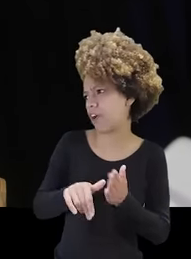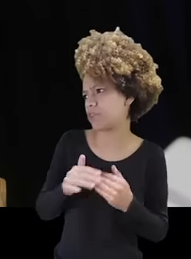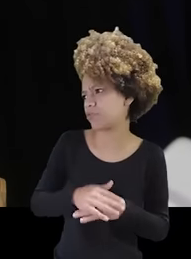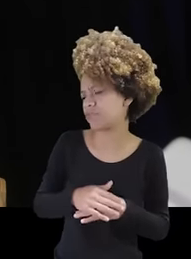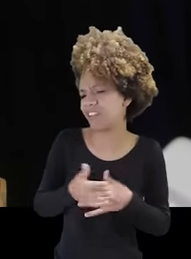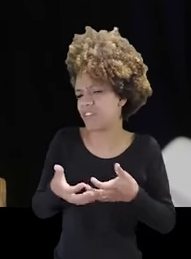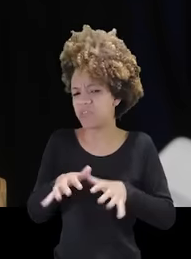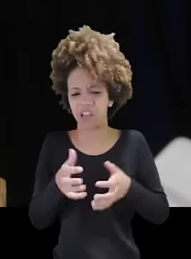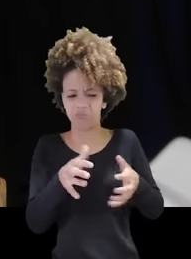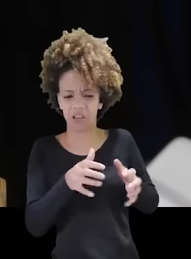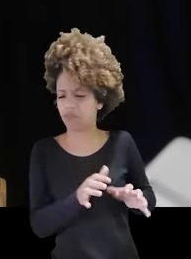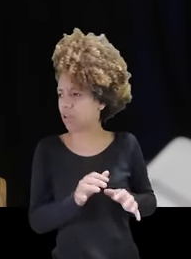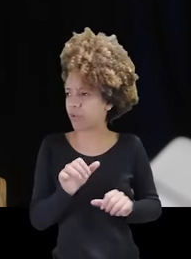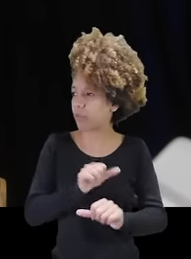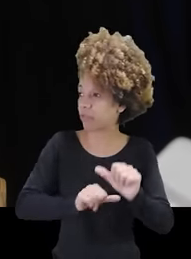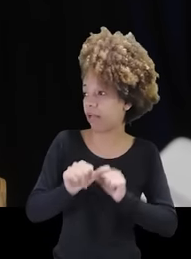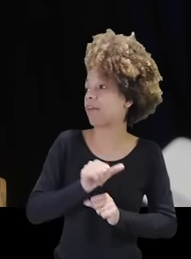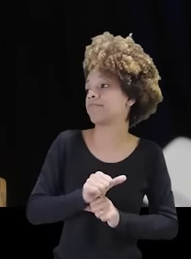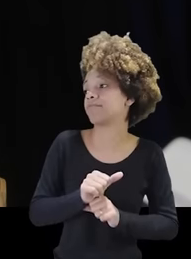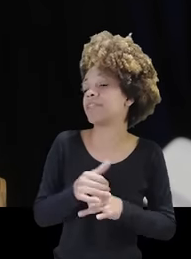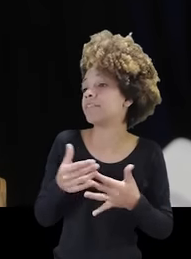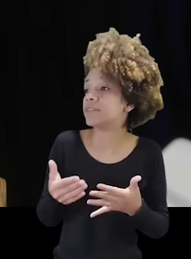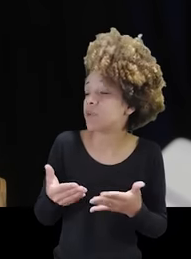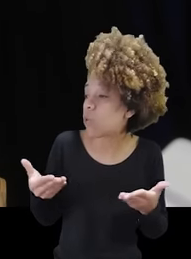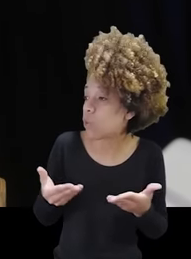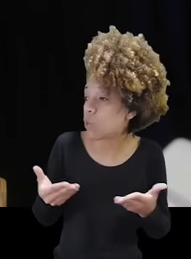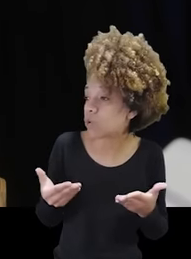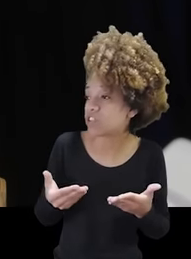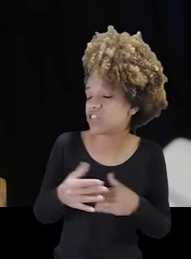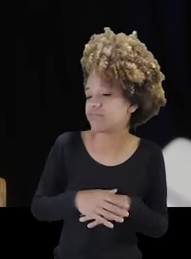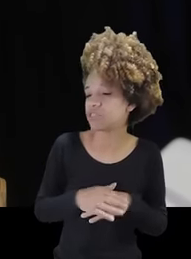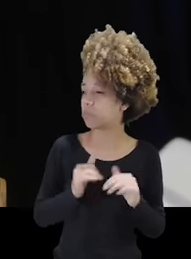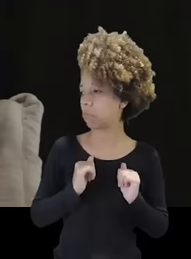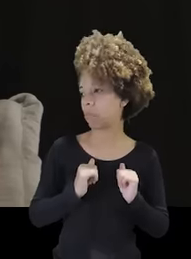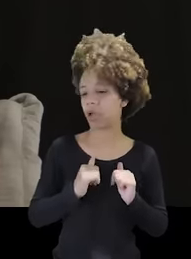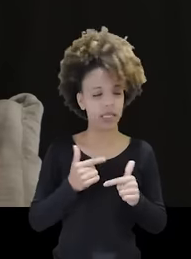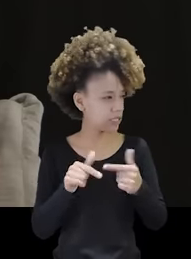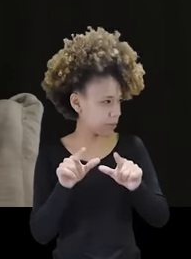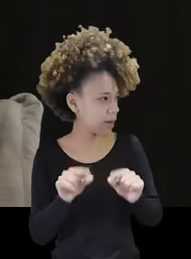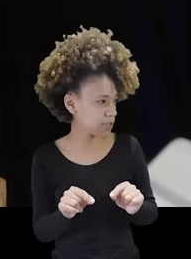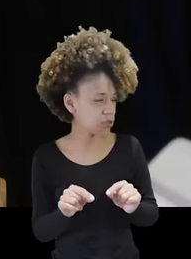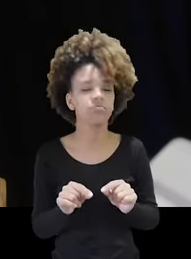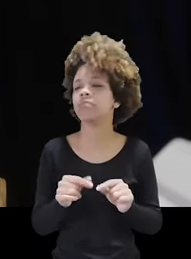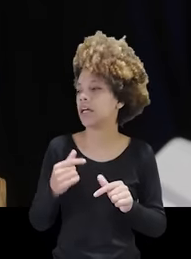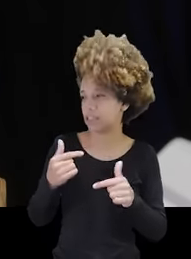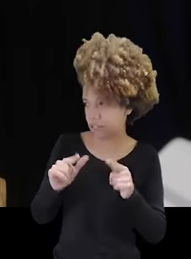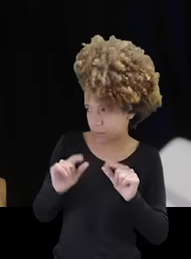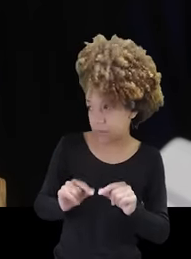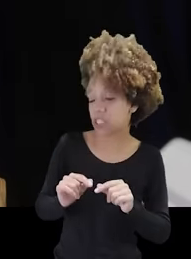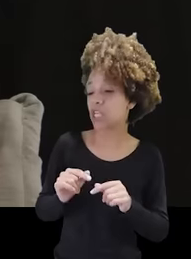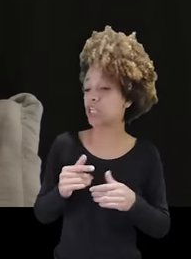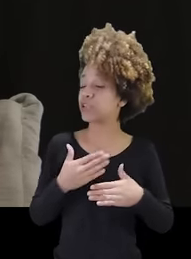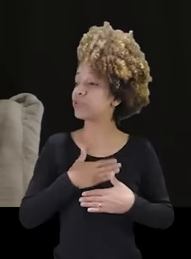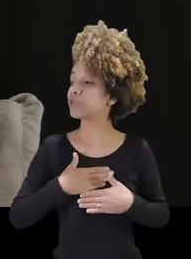tá muito eu não quero isso eu quero mudar isso então eles estão muito hoje em dia Carpe Diem trabalhando menos e